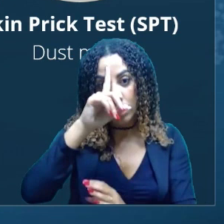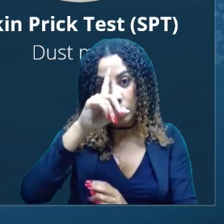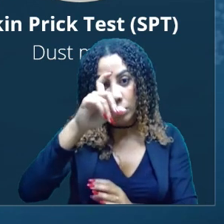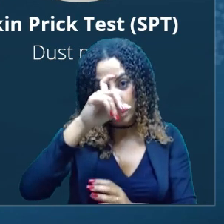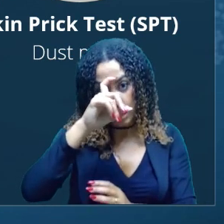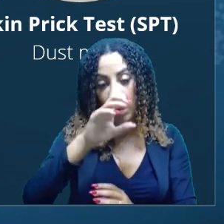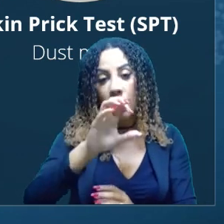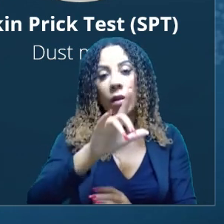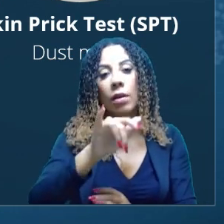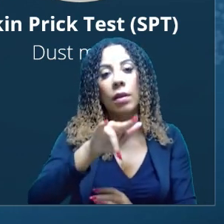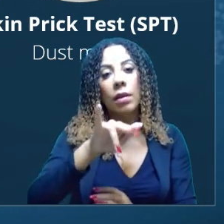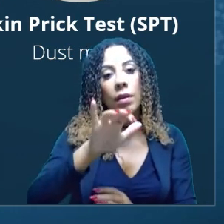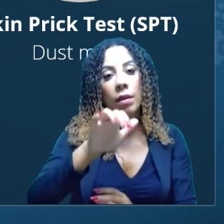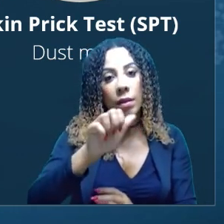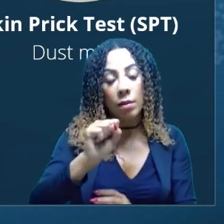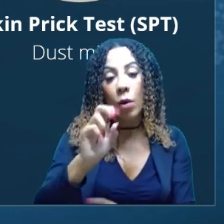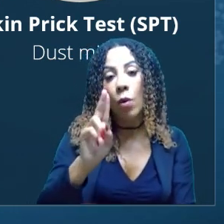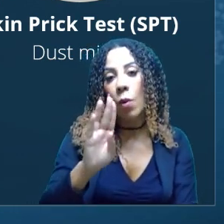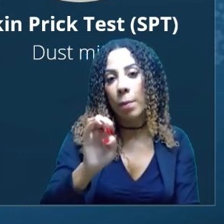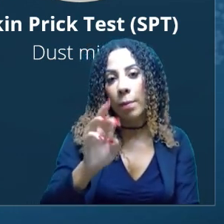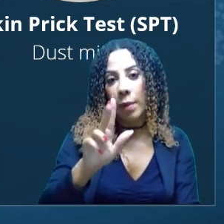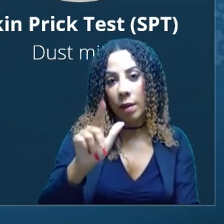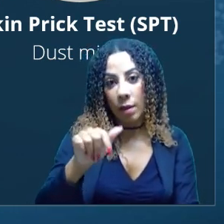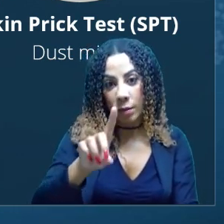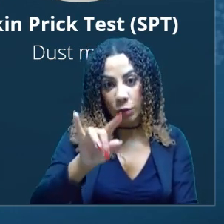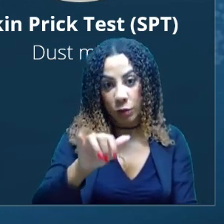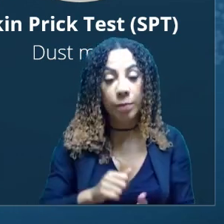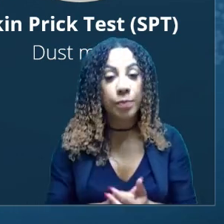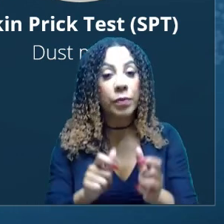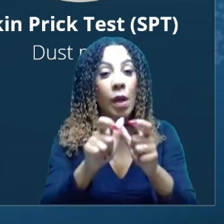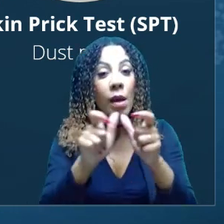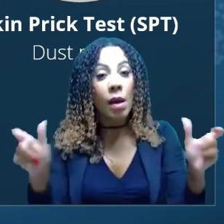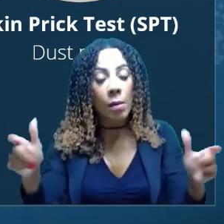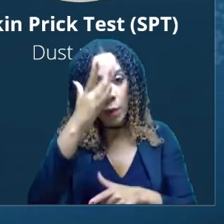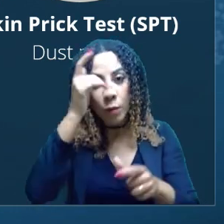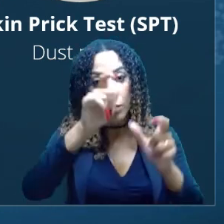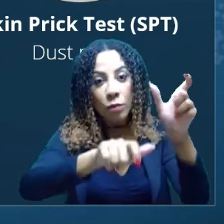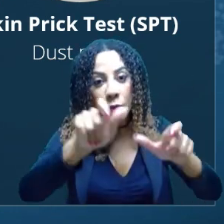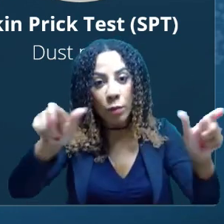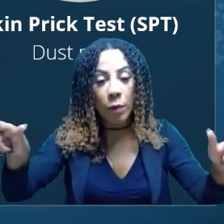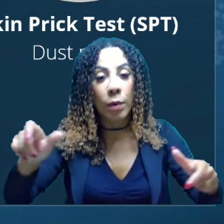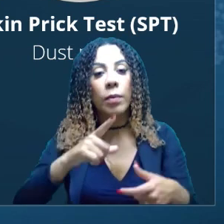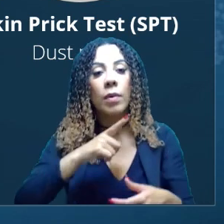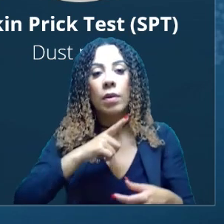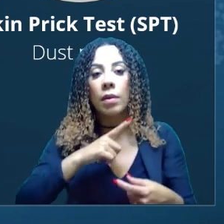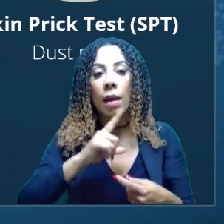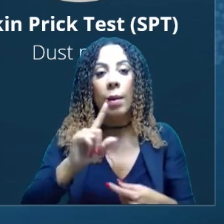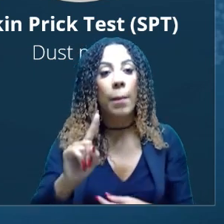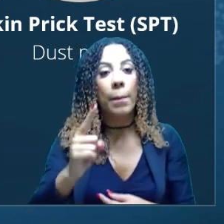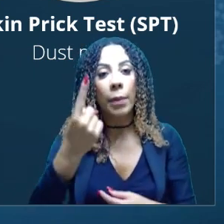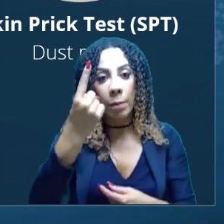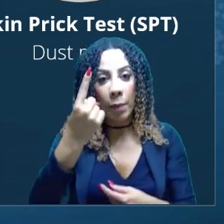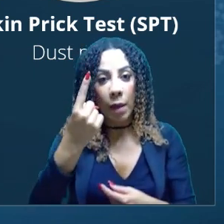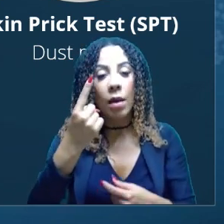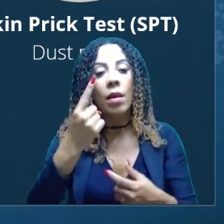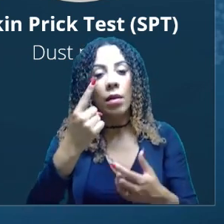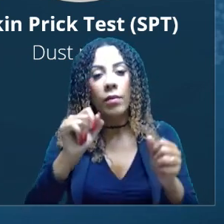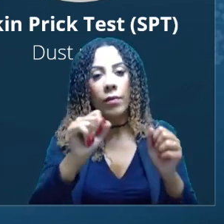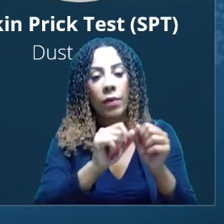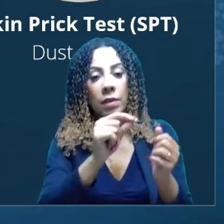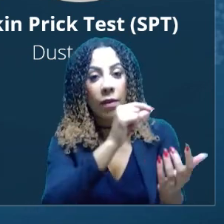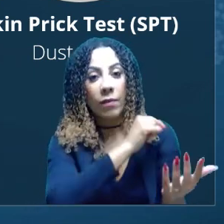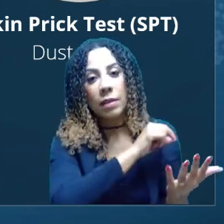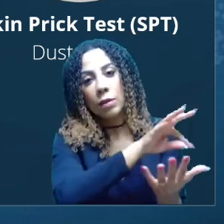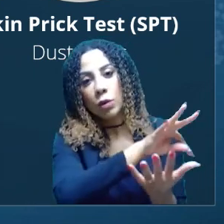de Uberlândia. A maioria desses indivíduos, eles apresentavam o primeiro esquema vacinal completo, ou seja, primeira